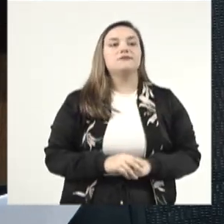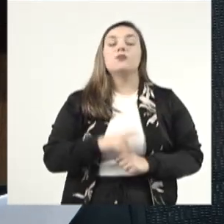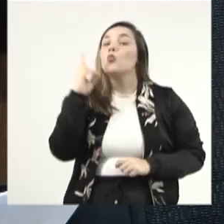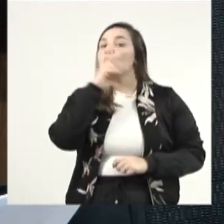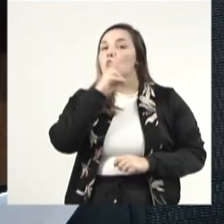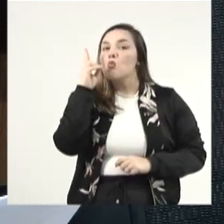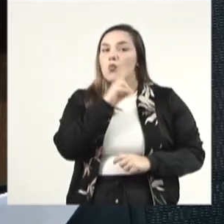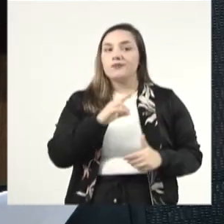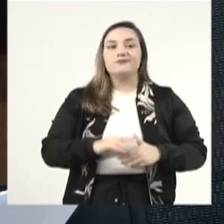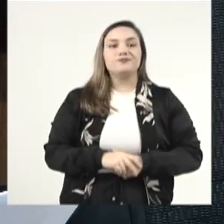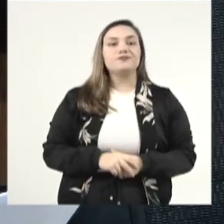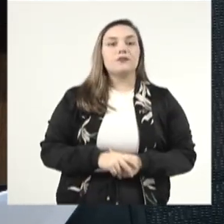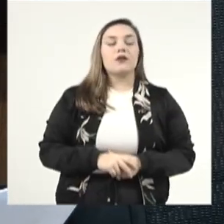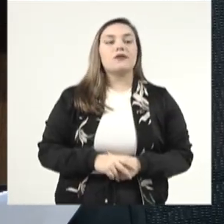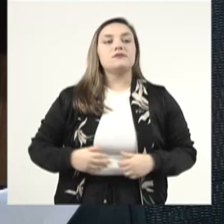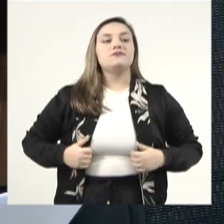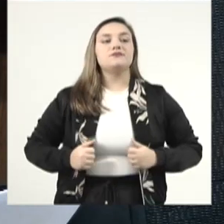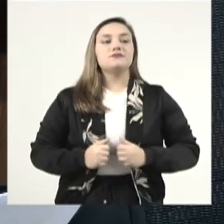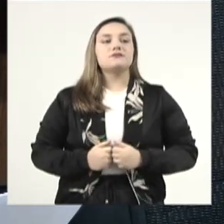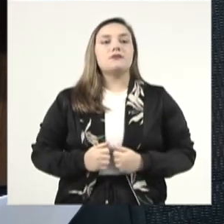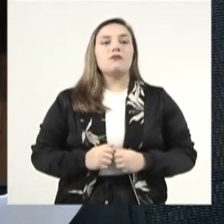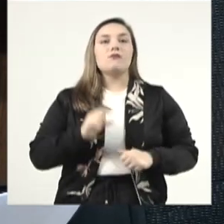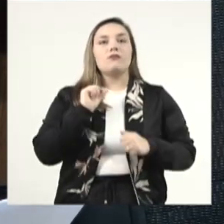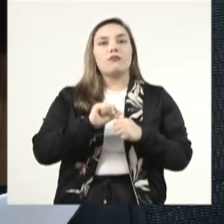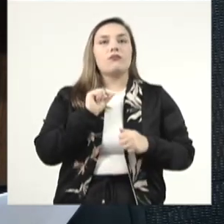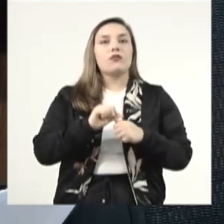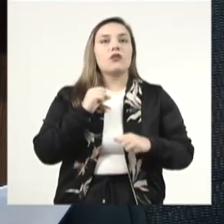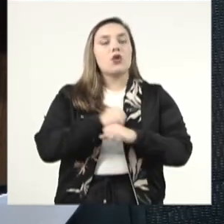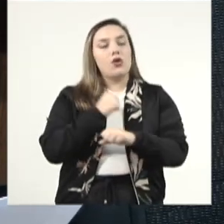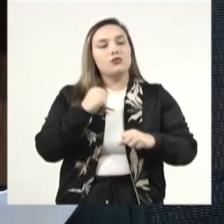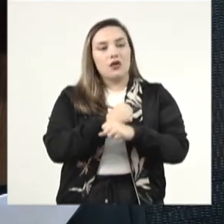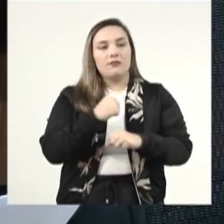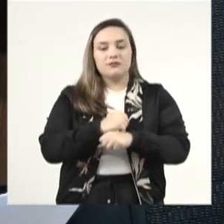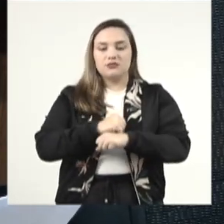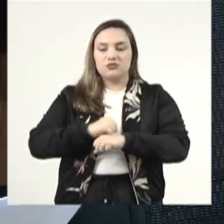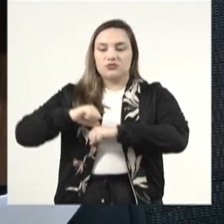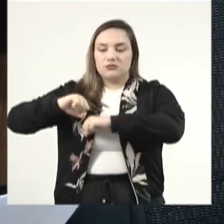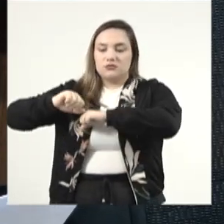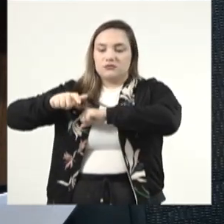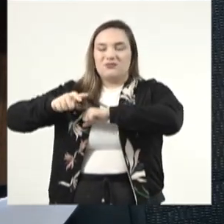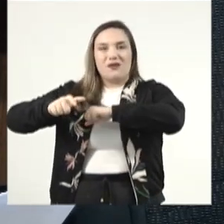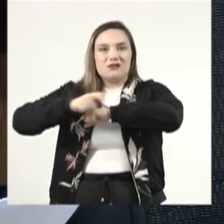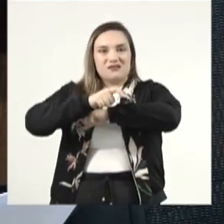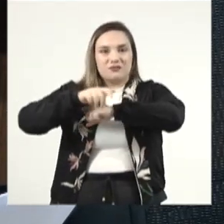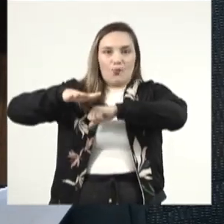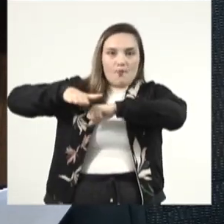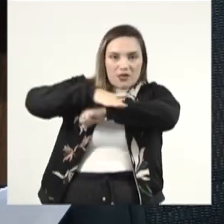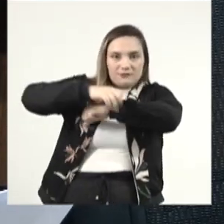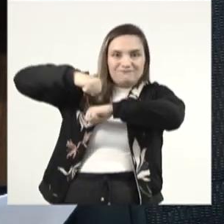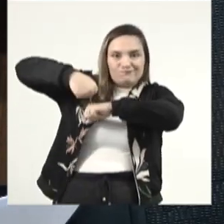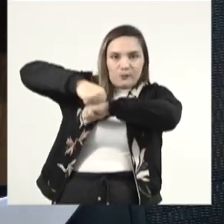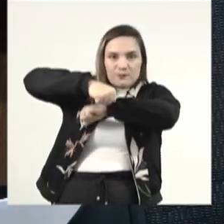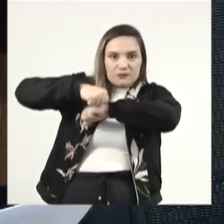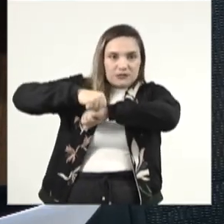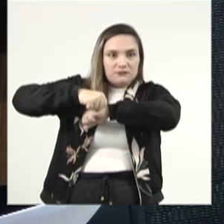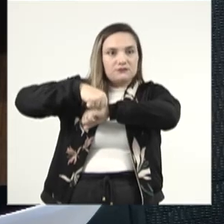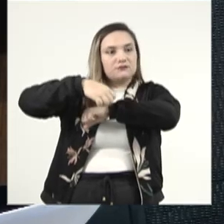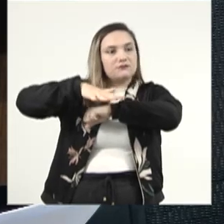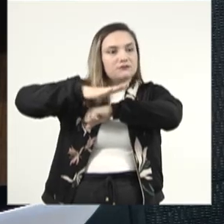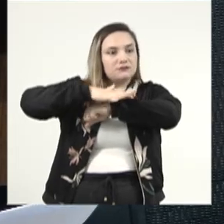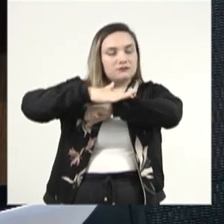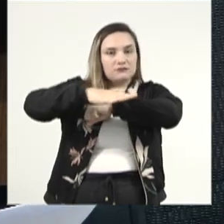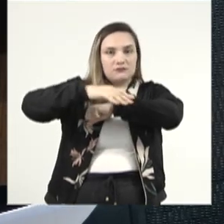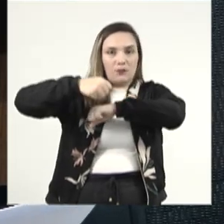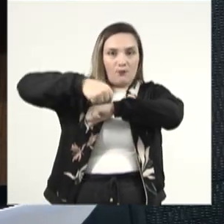caráter de urgência, a realização de obras de patrulhamento e cascalhamento e levantamento de grade na